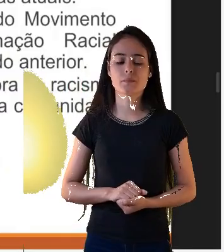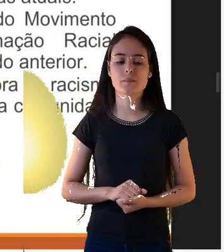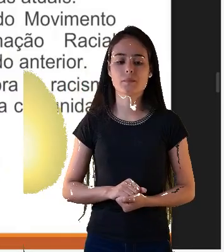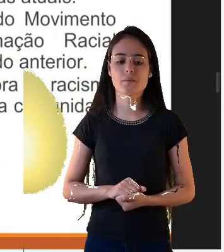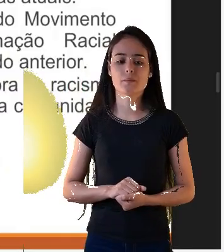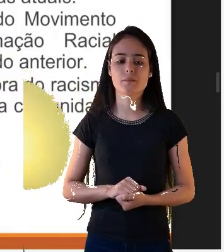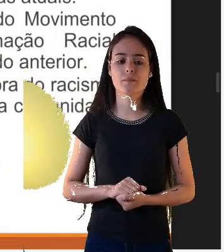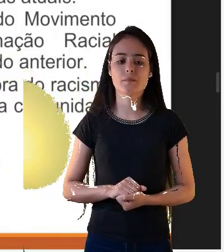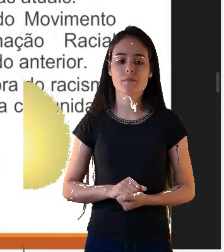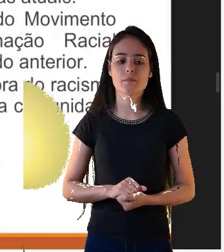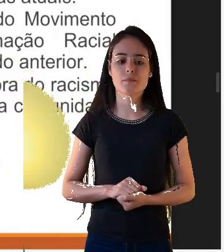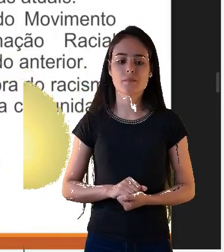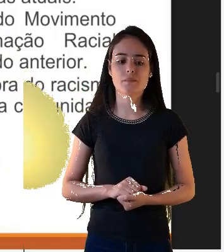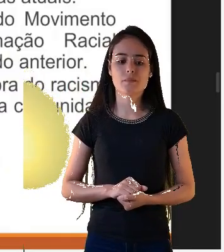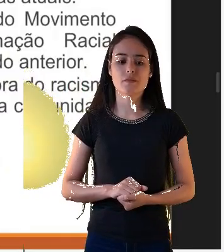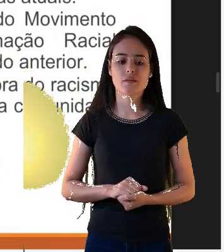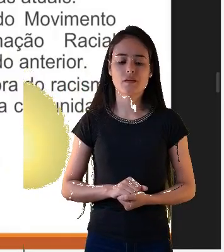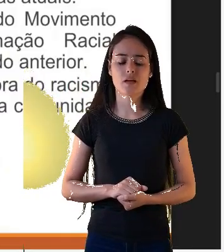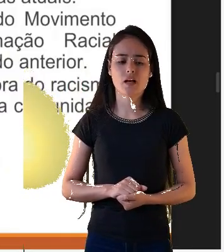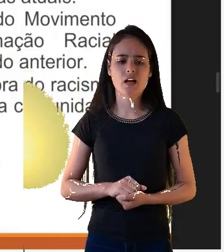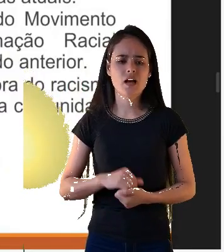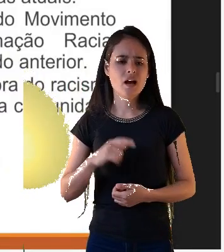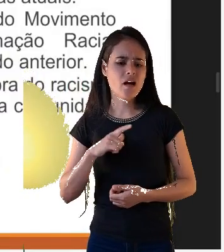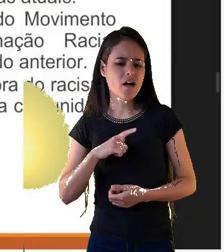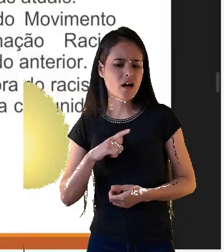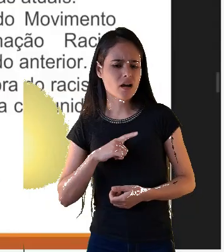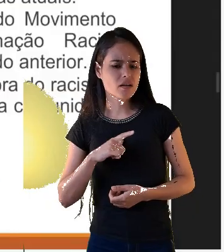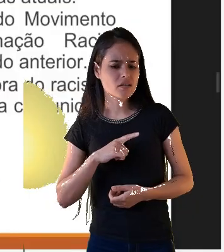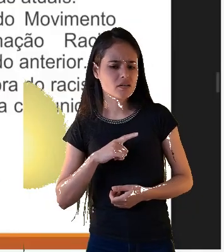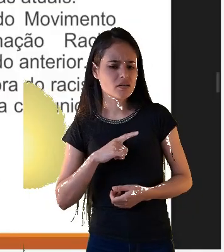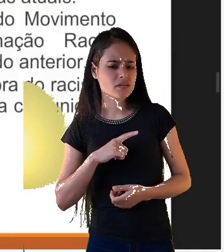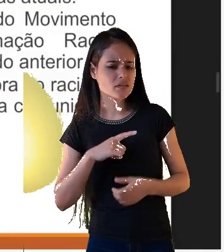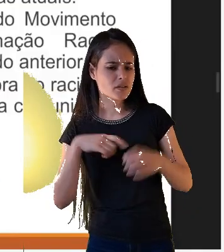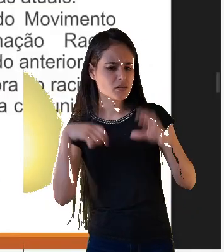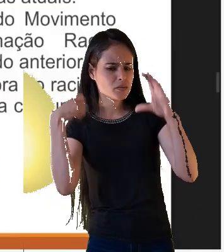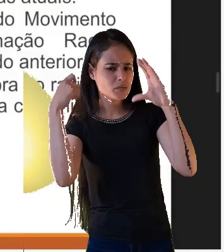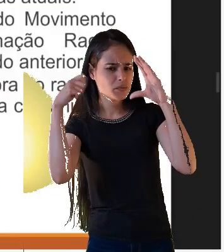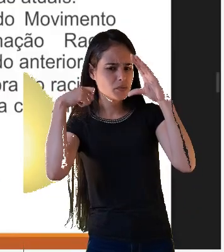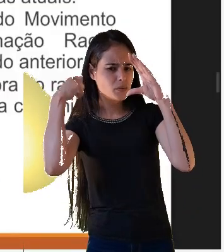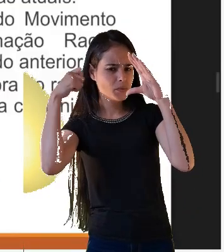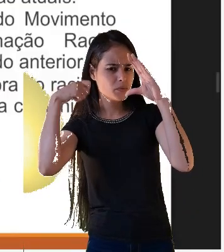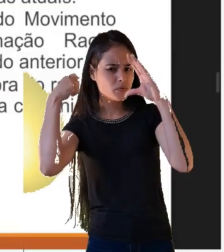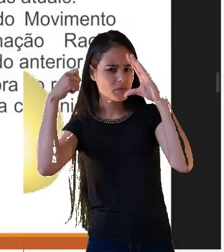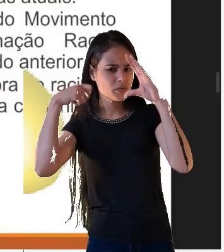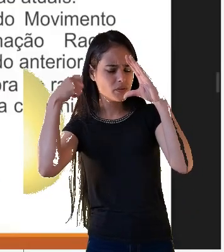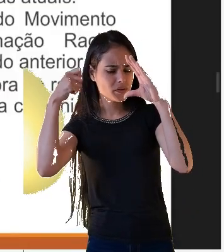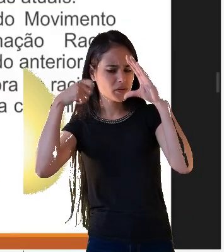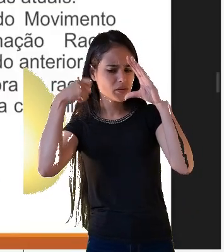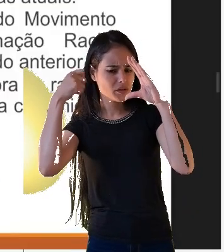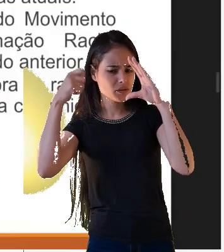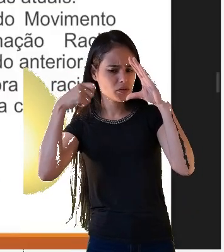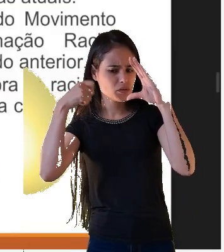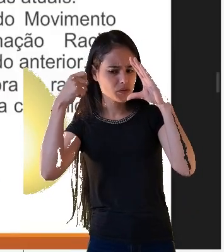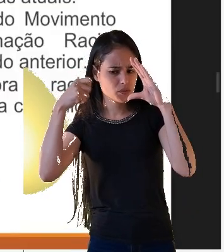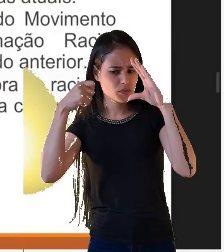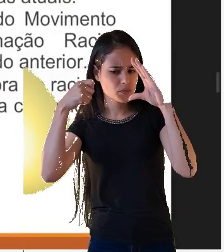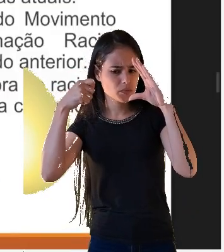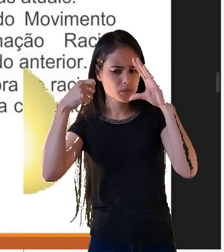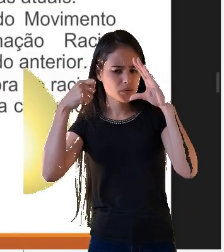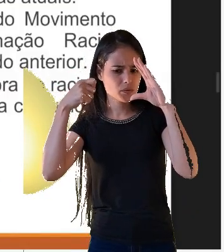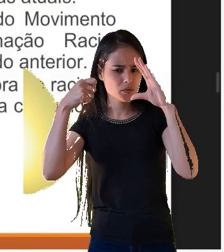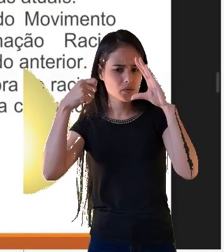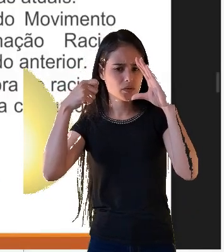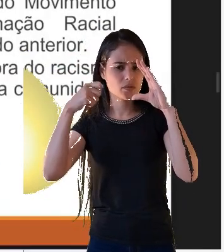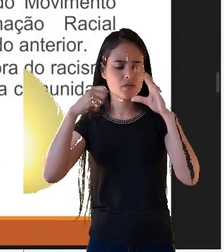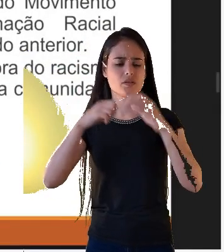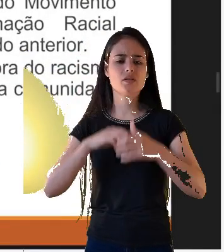E depois a gente vai ter o quarto período, que é a partir da abertura política até os